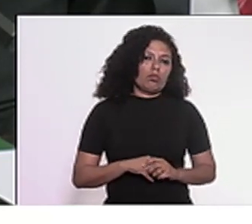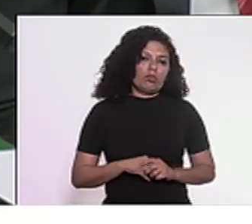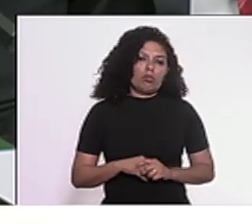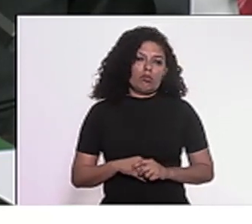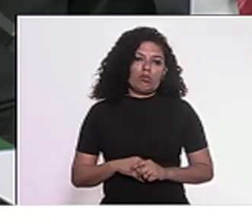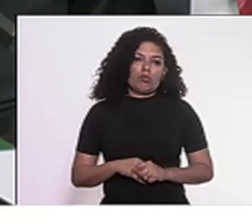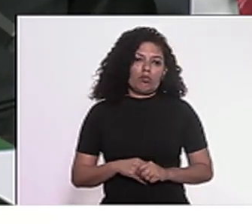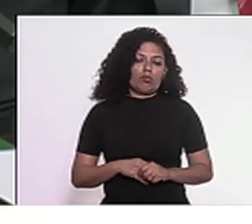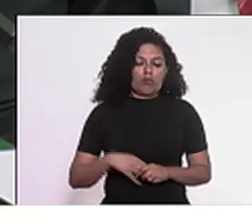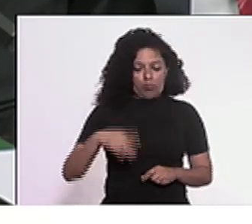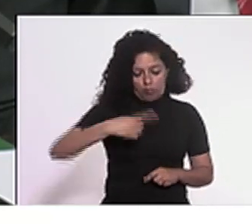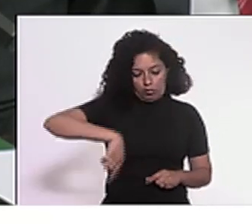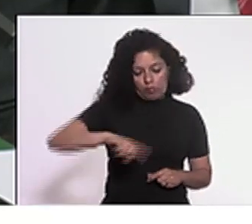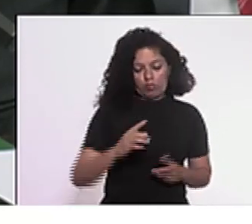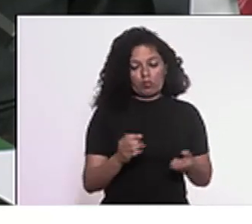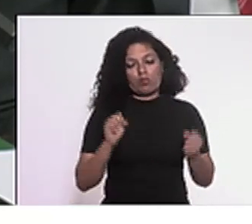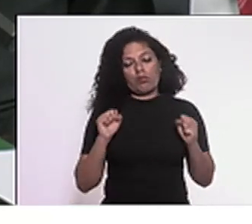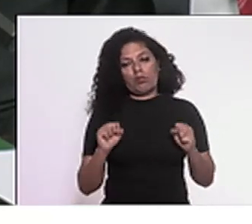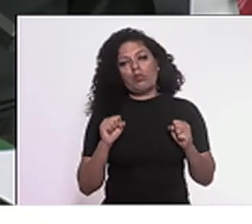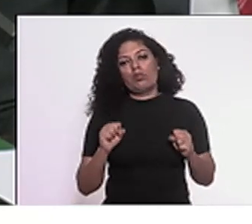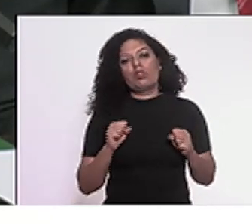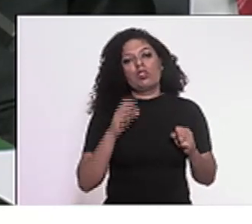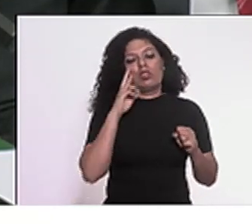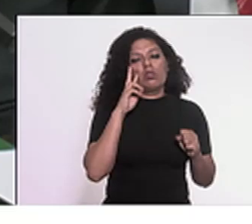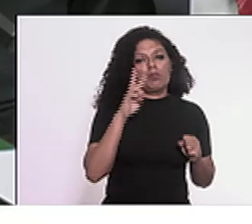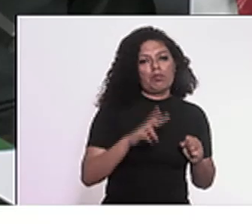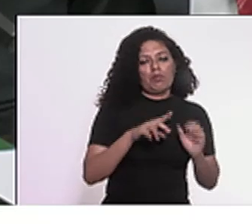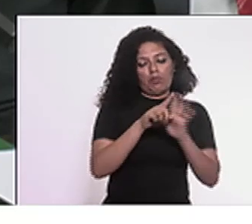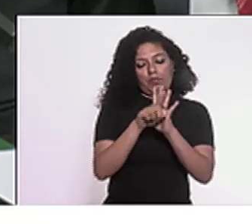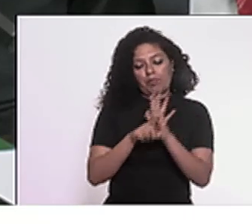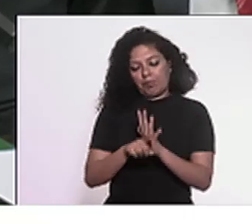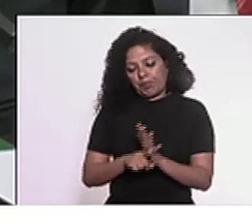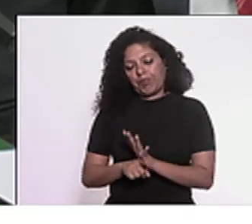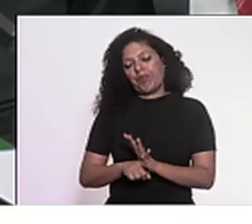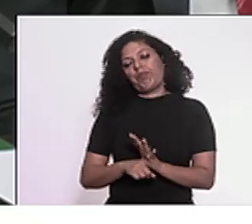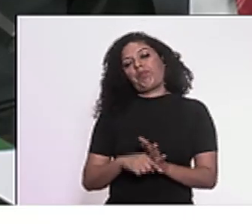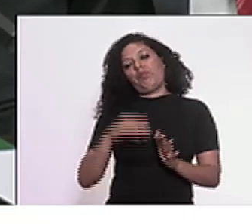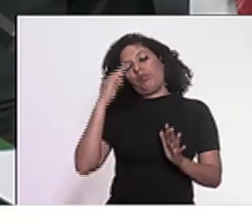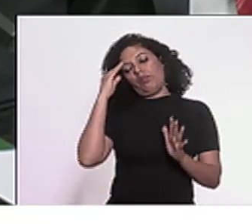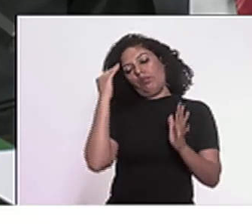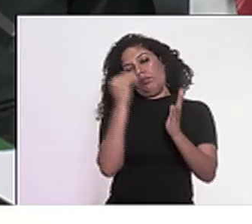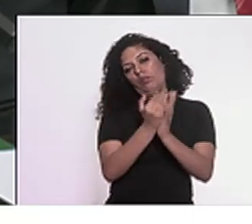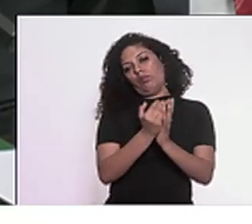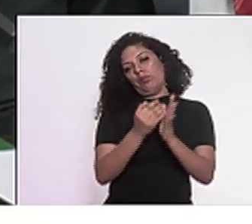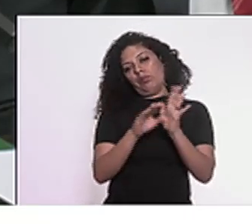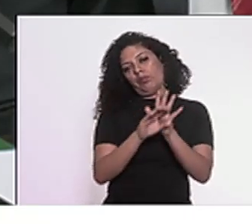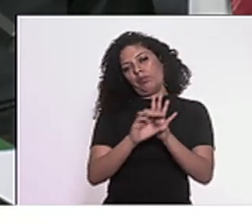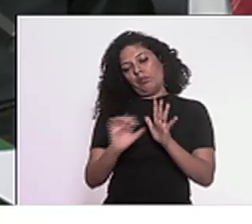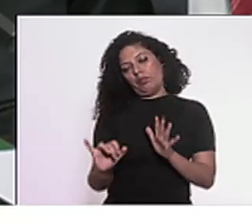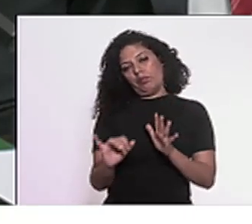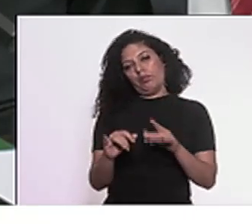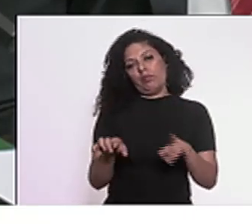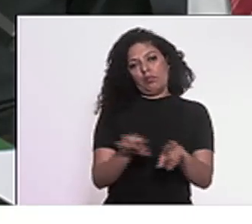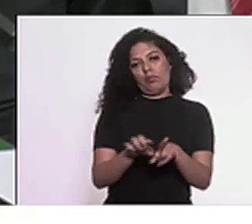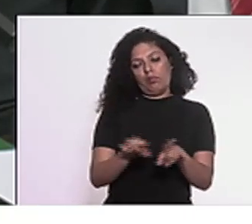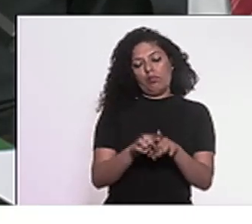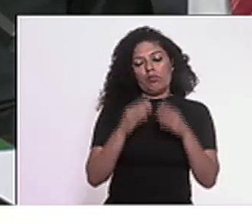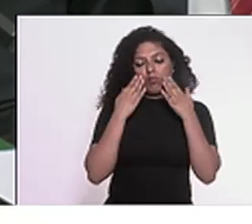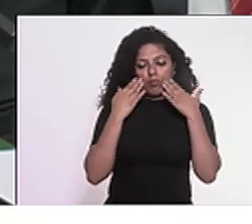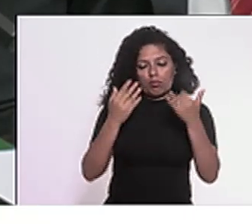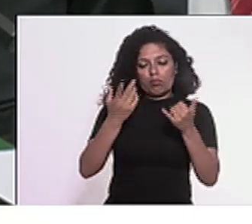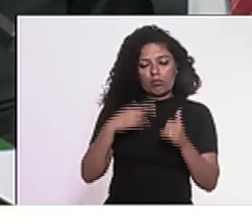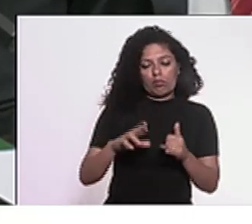com isso garantir a devida apuração dentro de um processo legal, enfim, previsto, né, e a